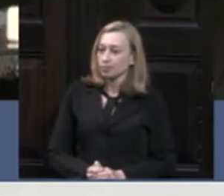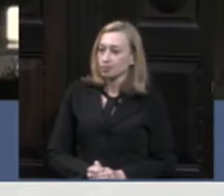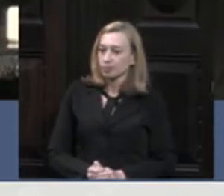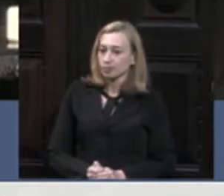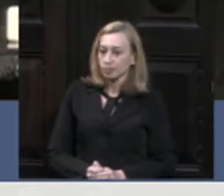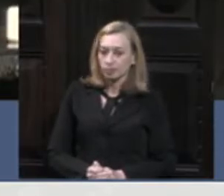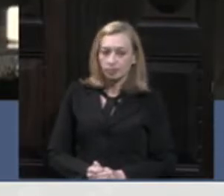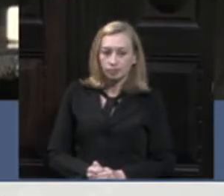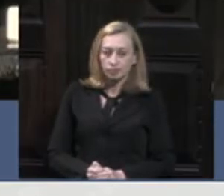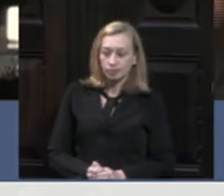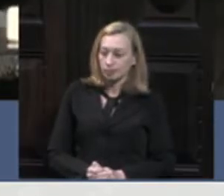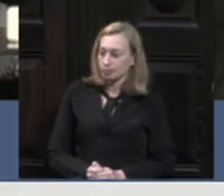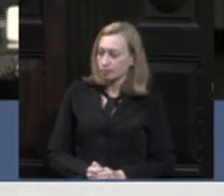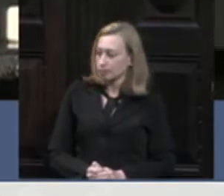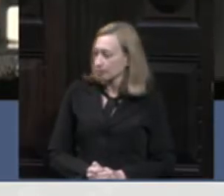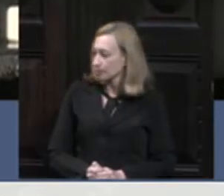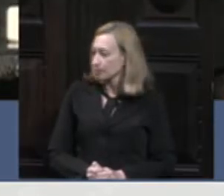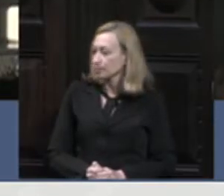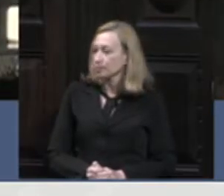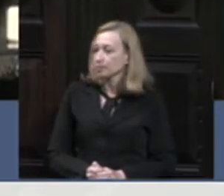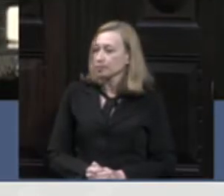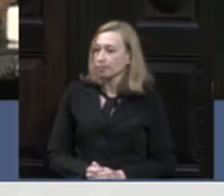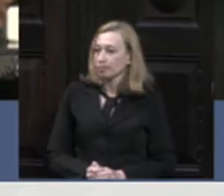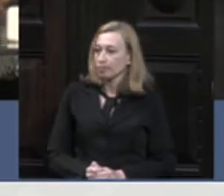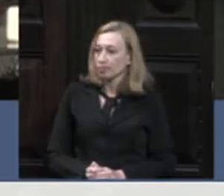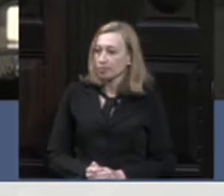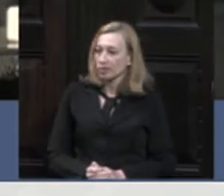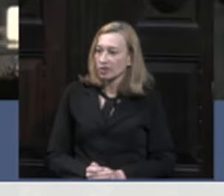Com os pareceres emitidos.